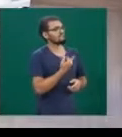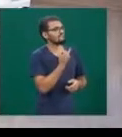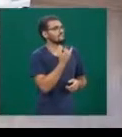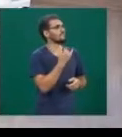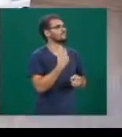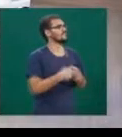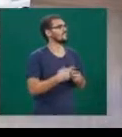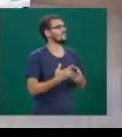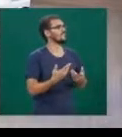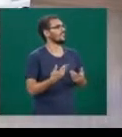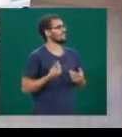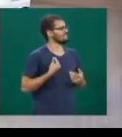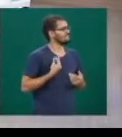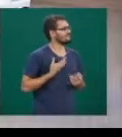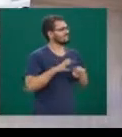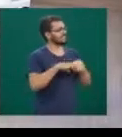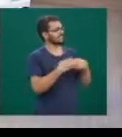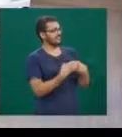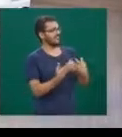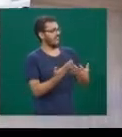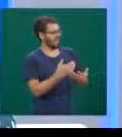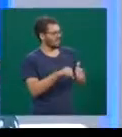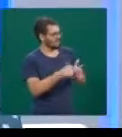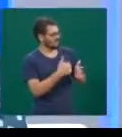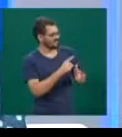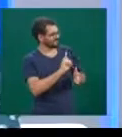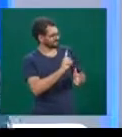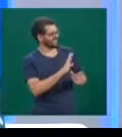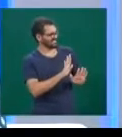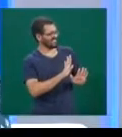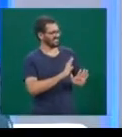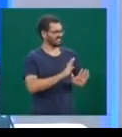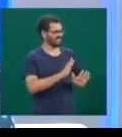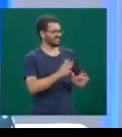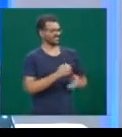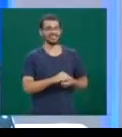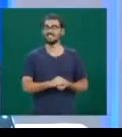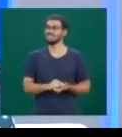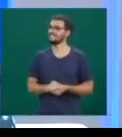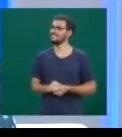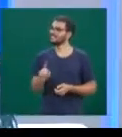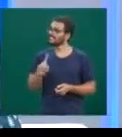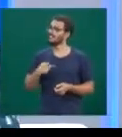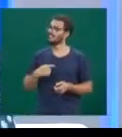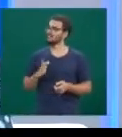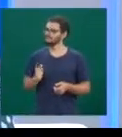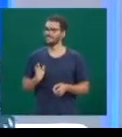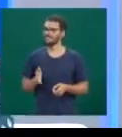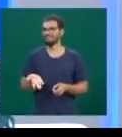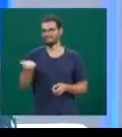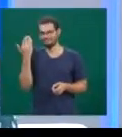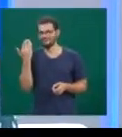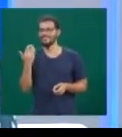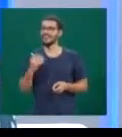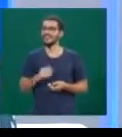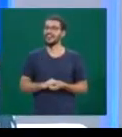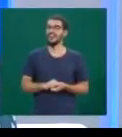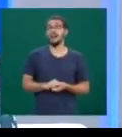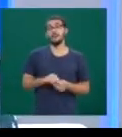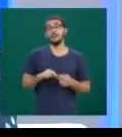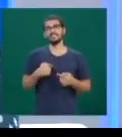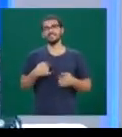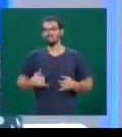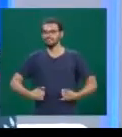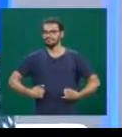desse festival, inclusive porque não é a primeira vez que você participa? Não é mesmo? Não é a primeira. Como sempre, é uma honra participar, porque Araxá